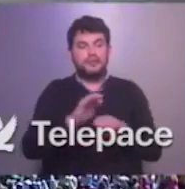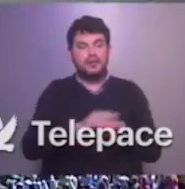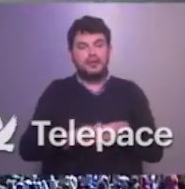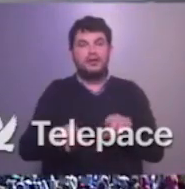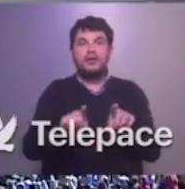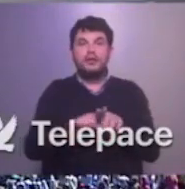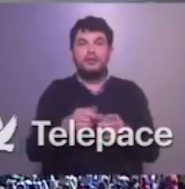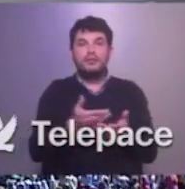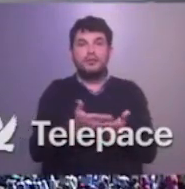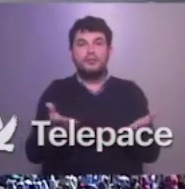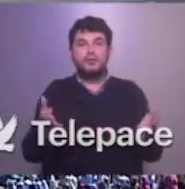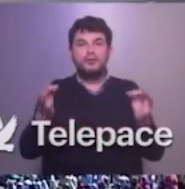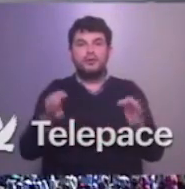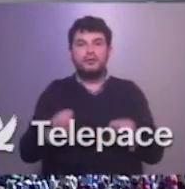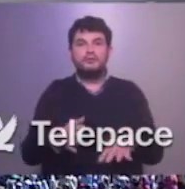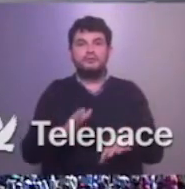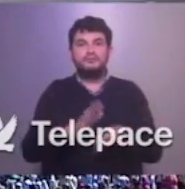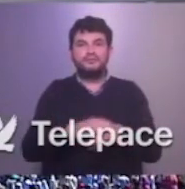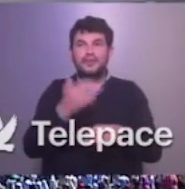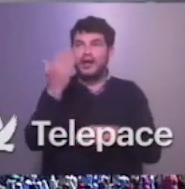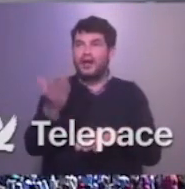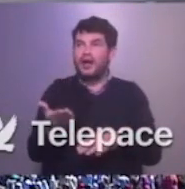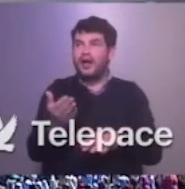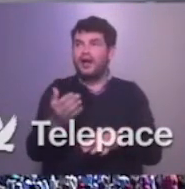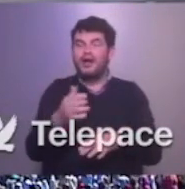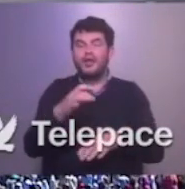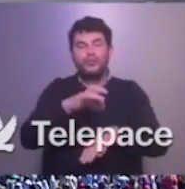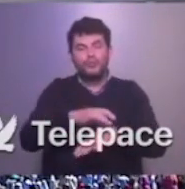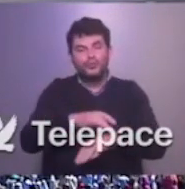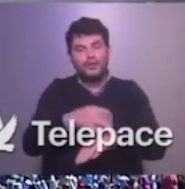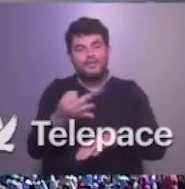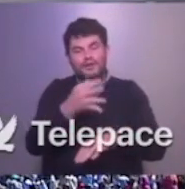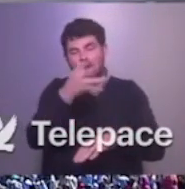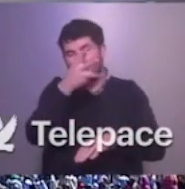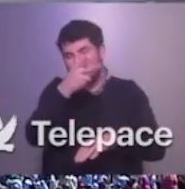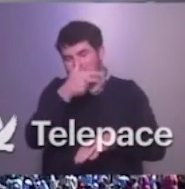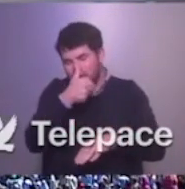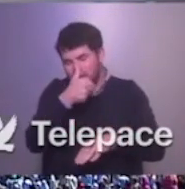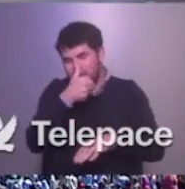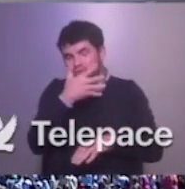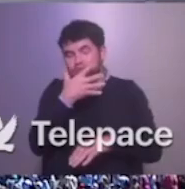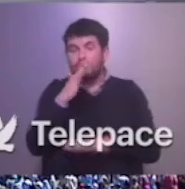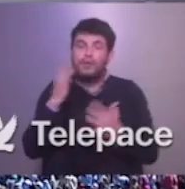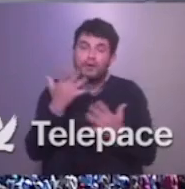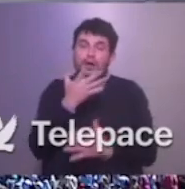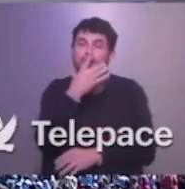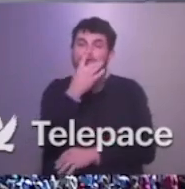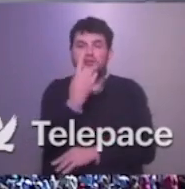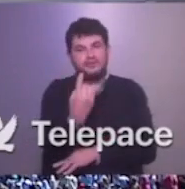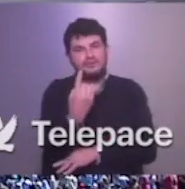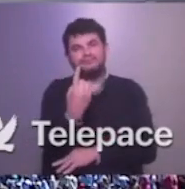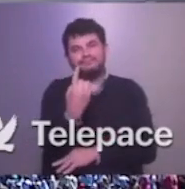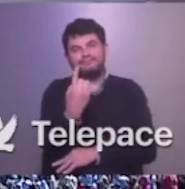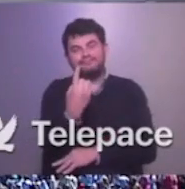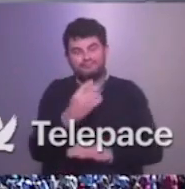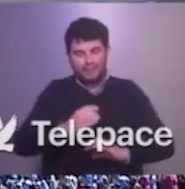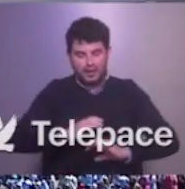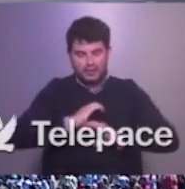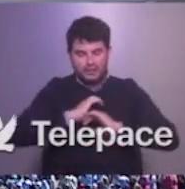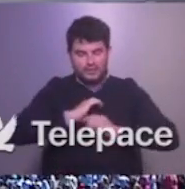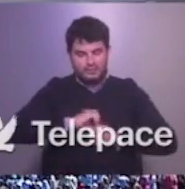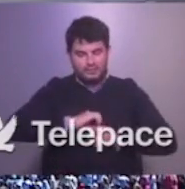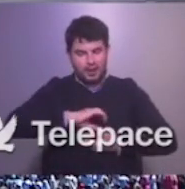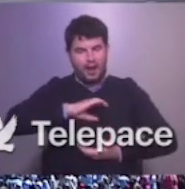Querido irmão, que te encontras enfermo, triste ou sozinho, tem